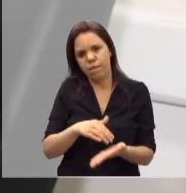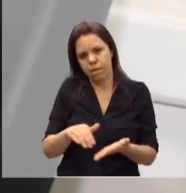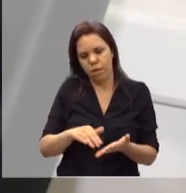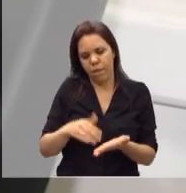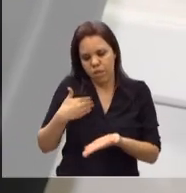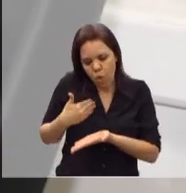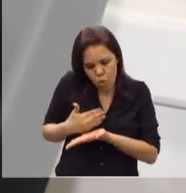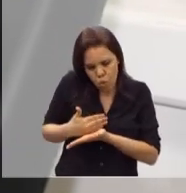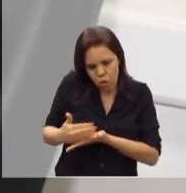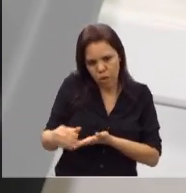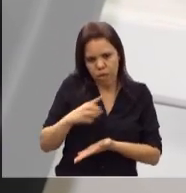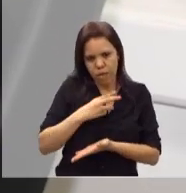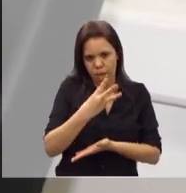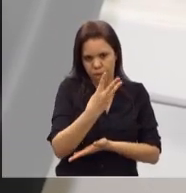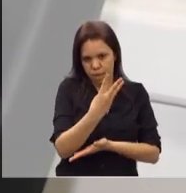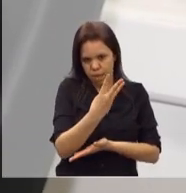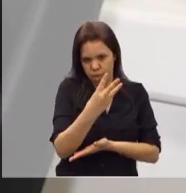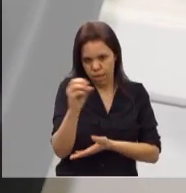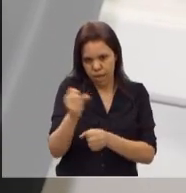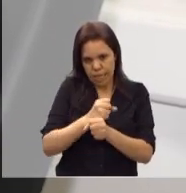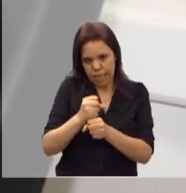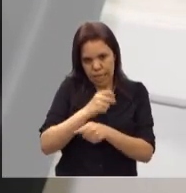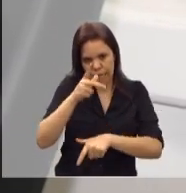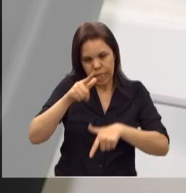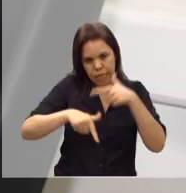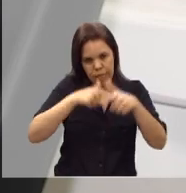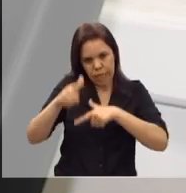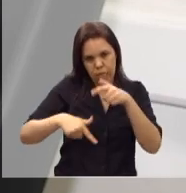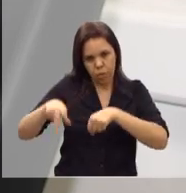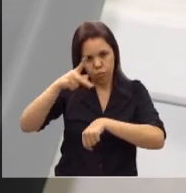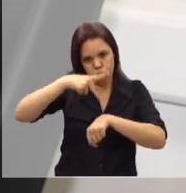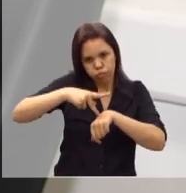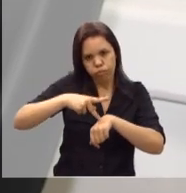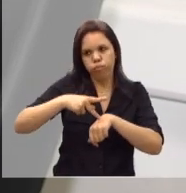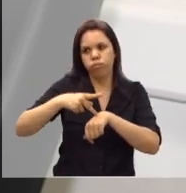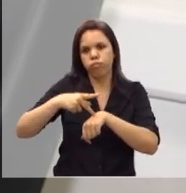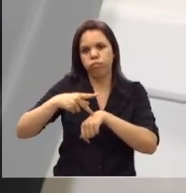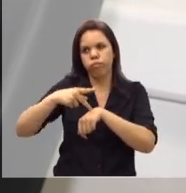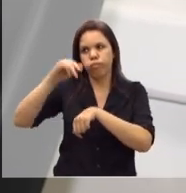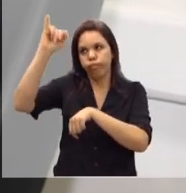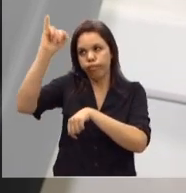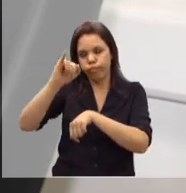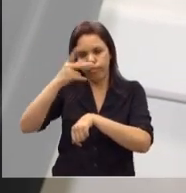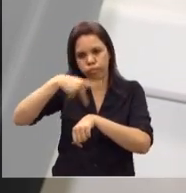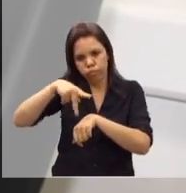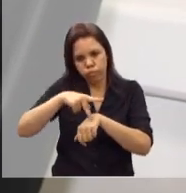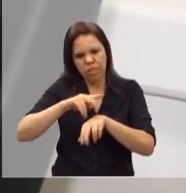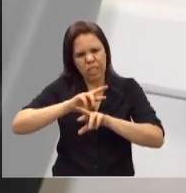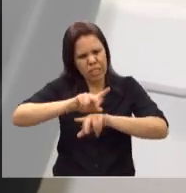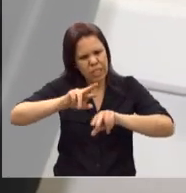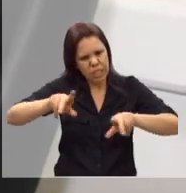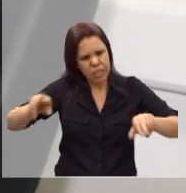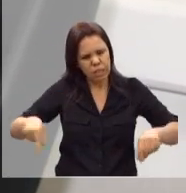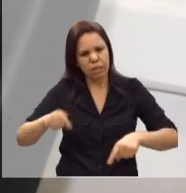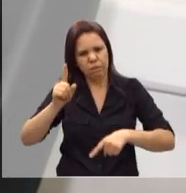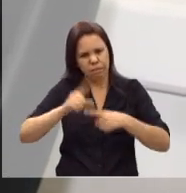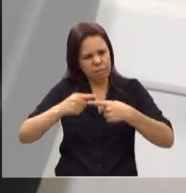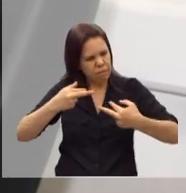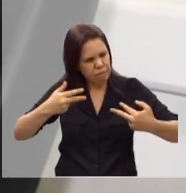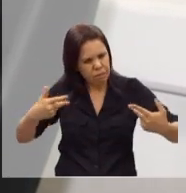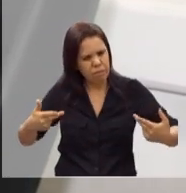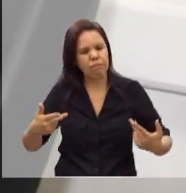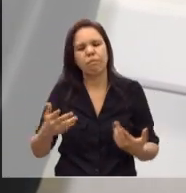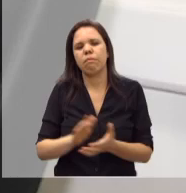comecei, Viviane, eu tenho 30 anos de multinacionais. Então eu fui treinado nas melhores multinacionais. Escola Christine, Equipamentos Clark,